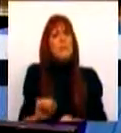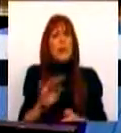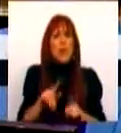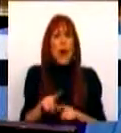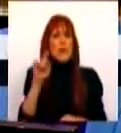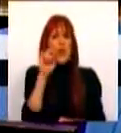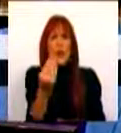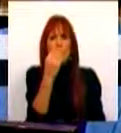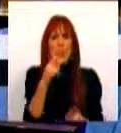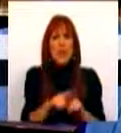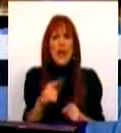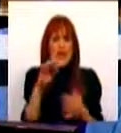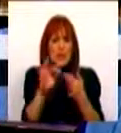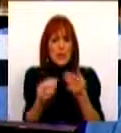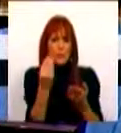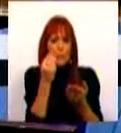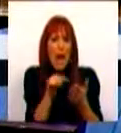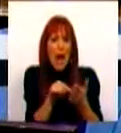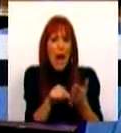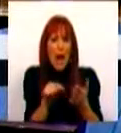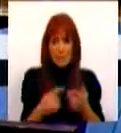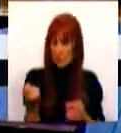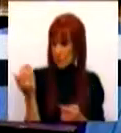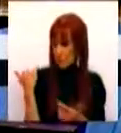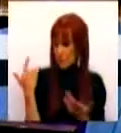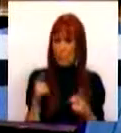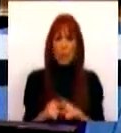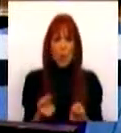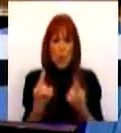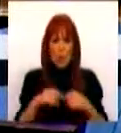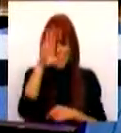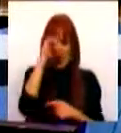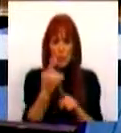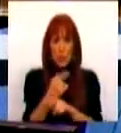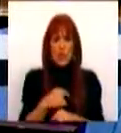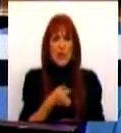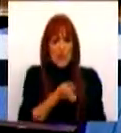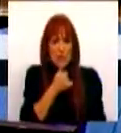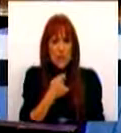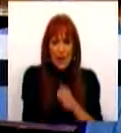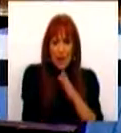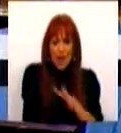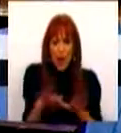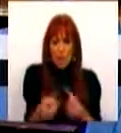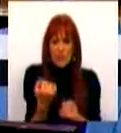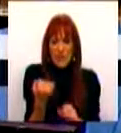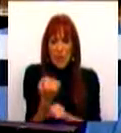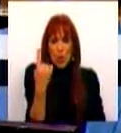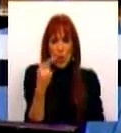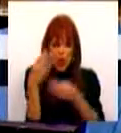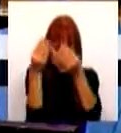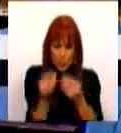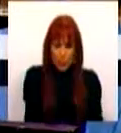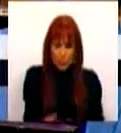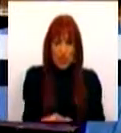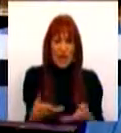segurança alimentar e nutricional. Recentemente, o Conselho de Ministros deliberou criar um grupo de trabalho para a